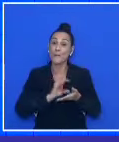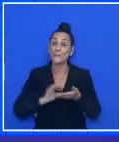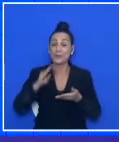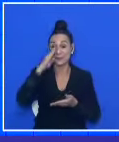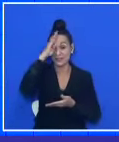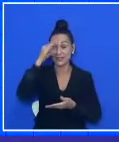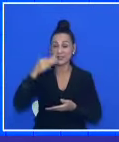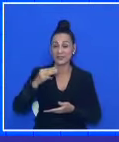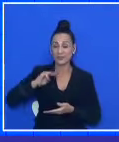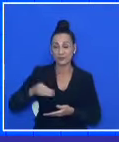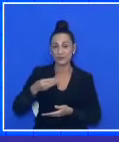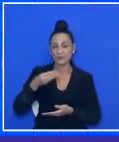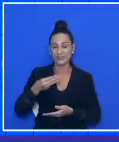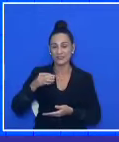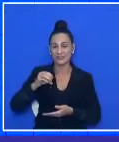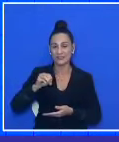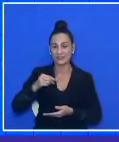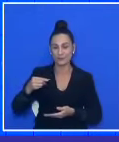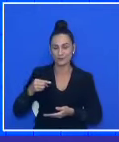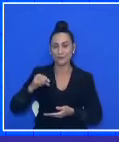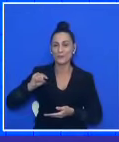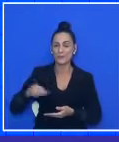de